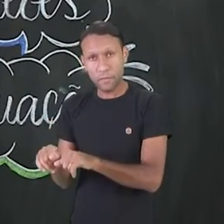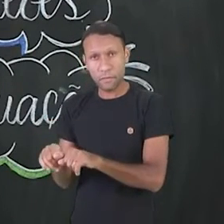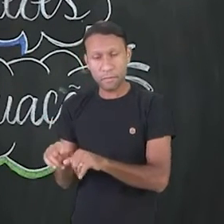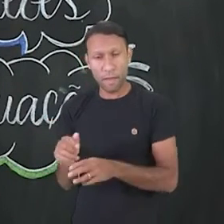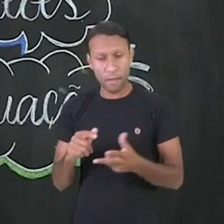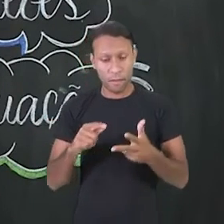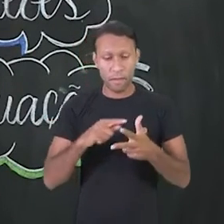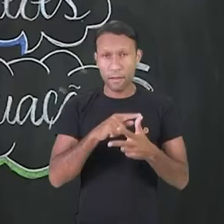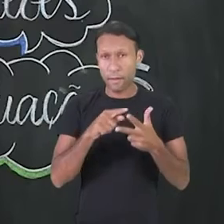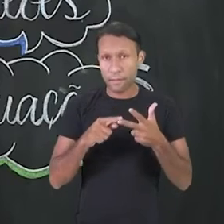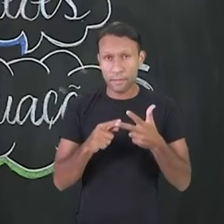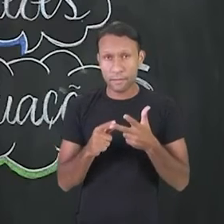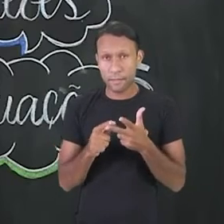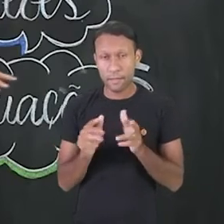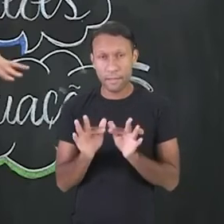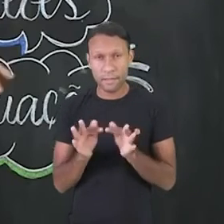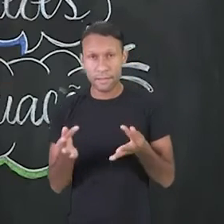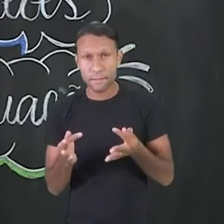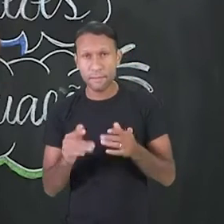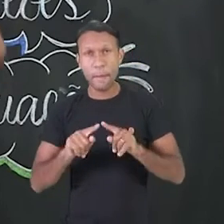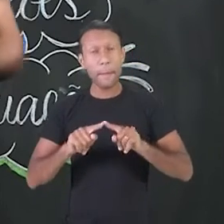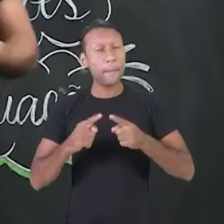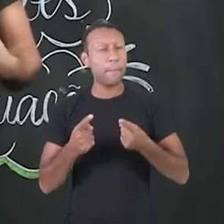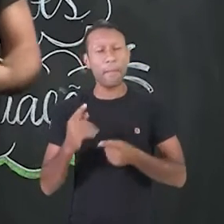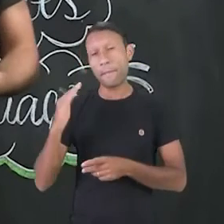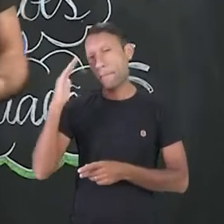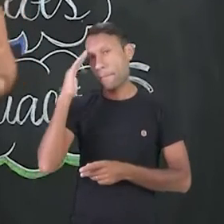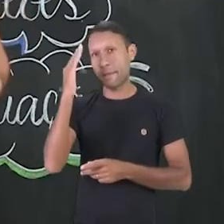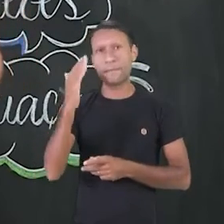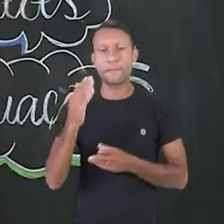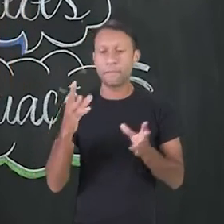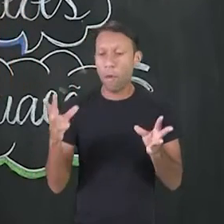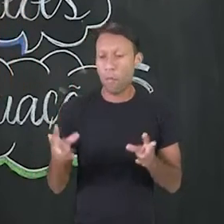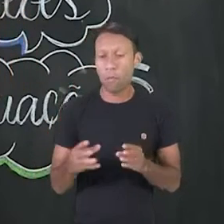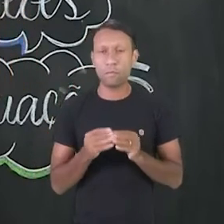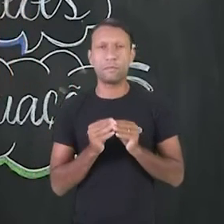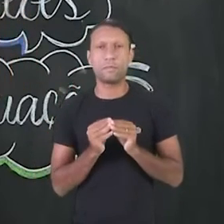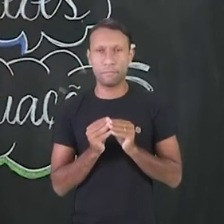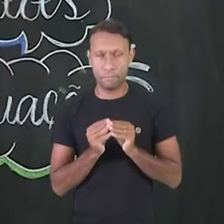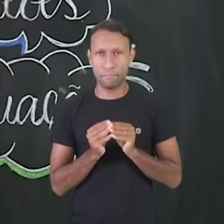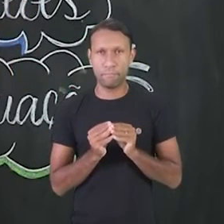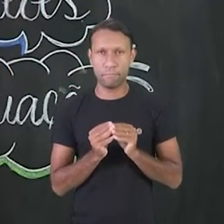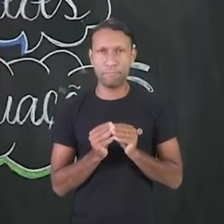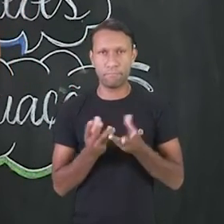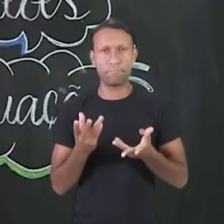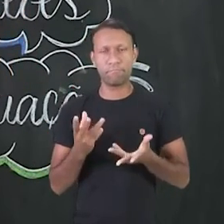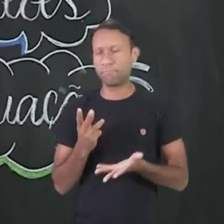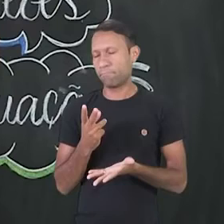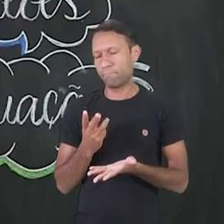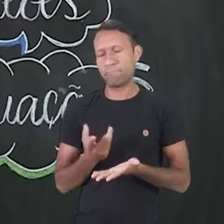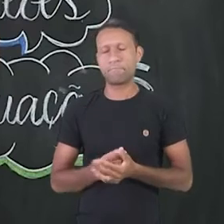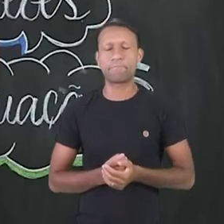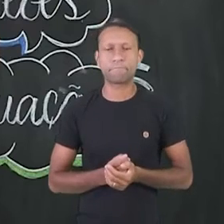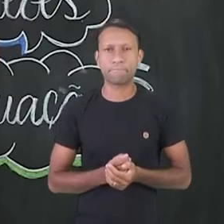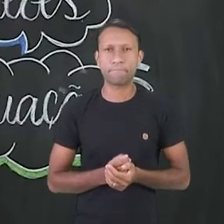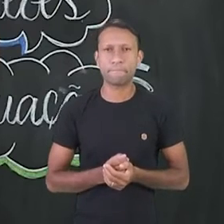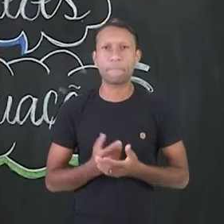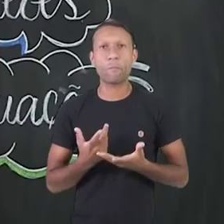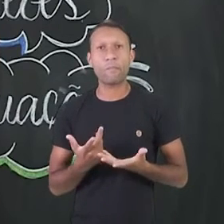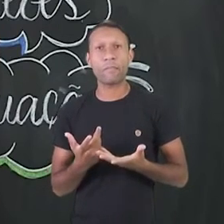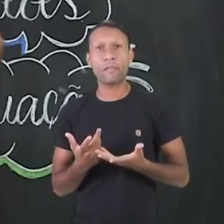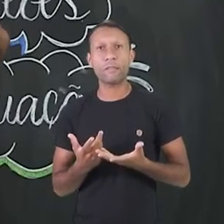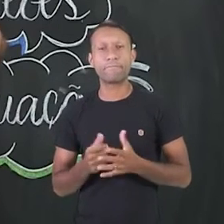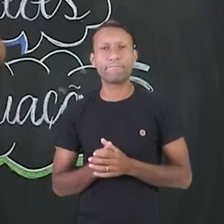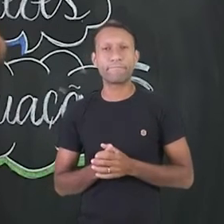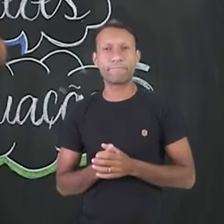bem simples, mas elas têm uma interconexão e conduzem todo o processo narrativo de uma história, que precisa ser vivenciada por elementos fundamentais,